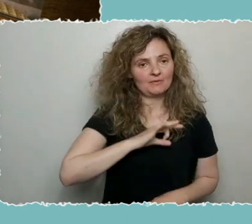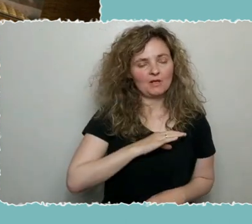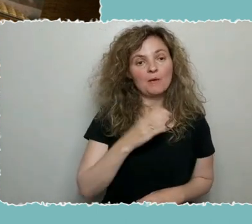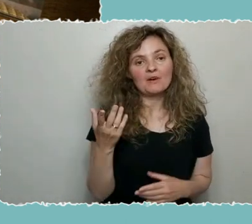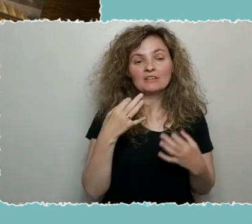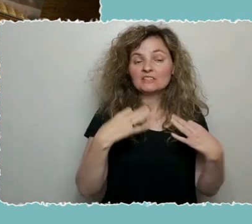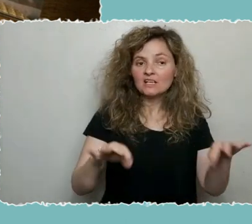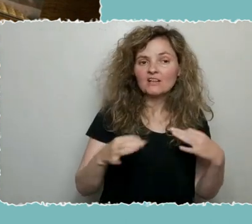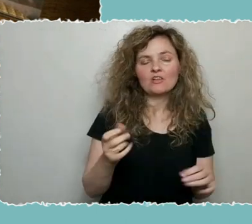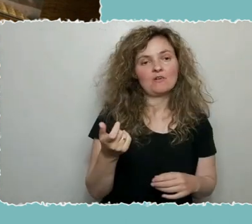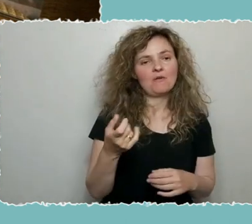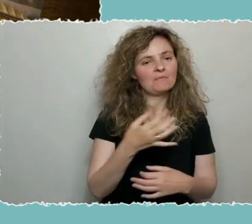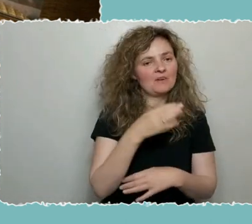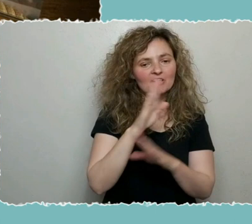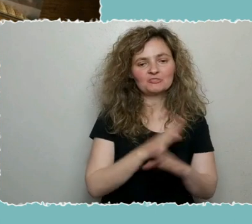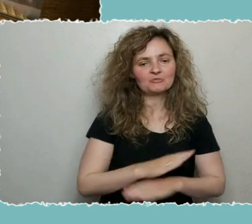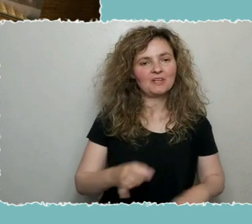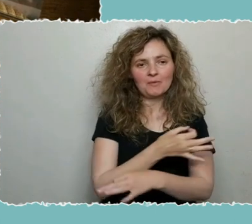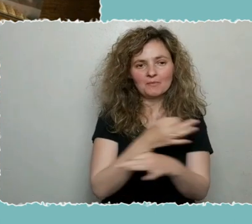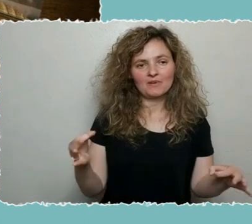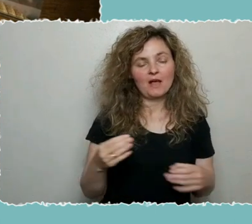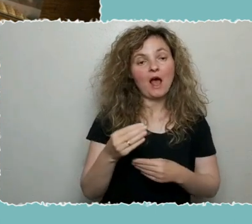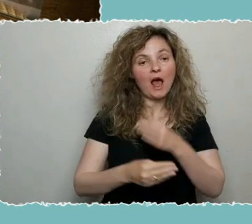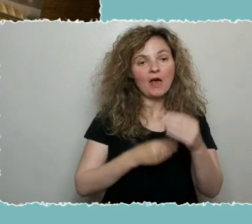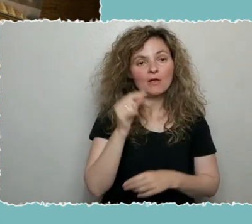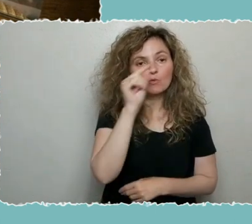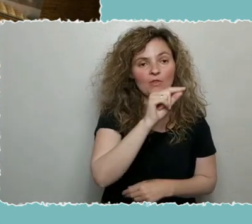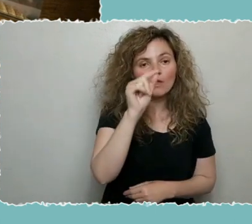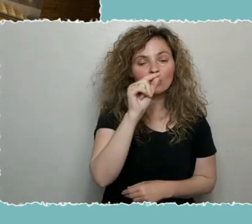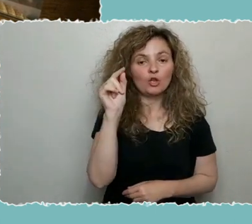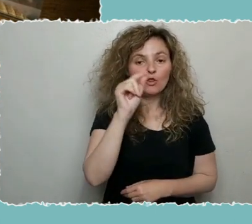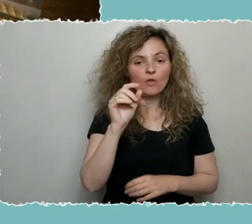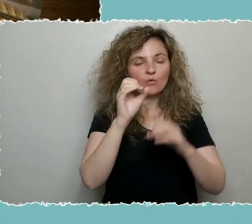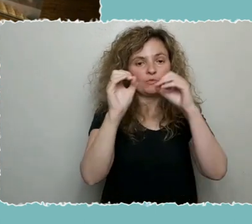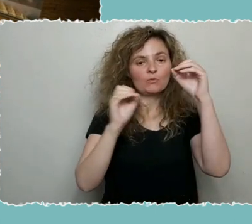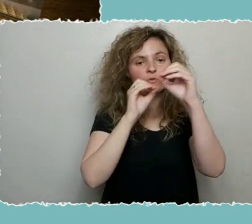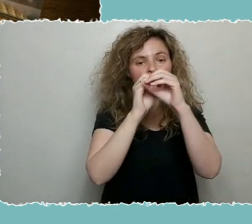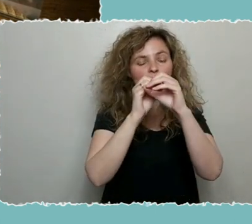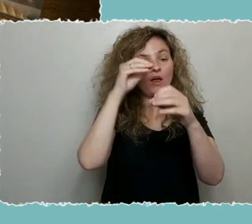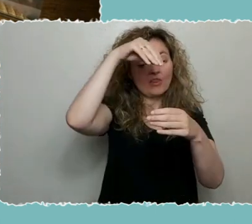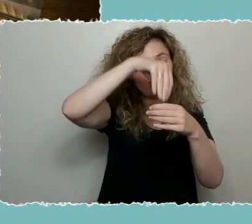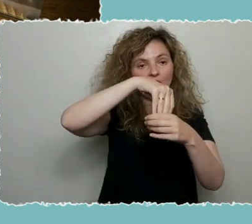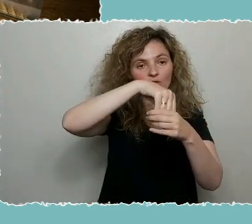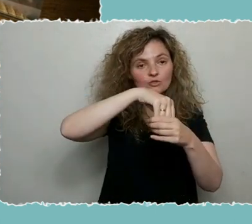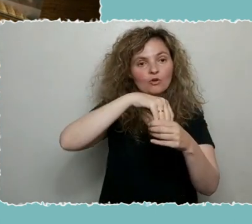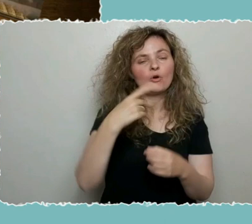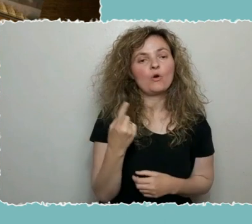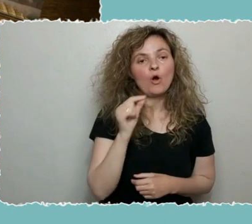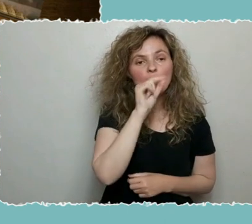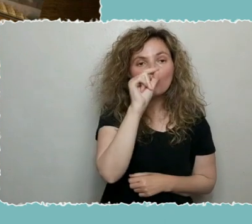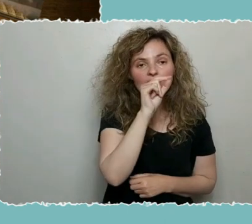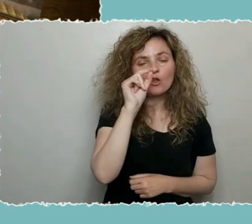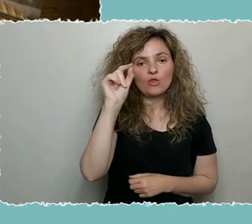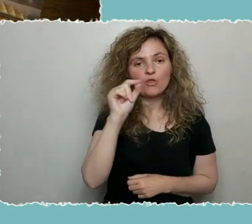mirade, é un círculo e outro círculo como se estivese detrás. De acordo? Dentro destes círculos facemos